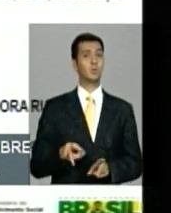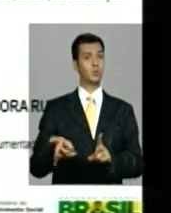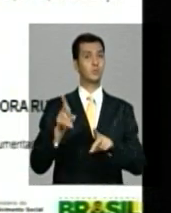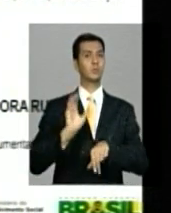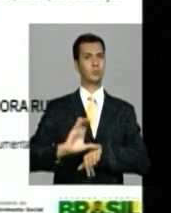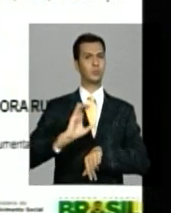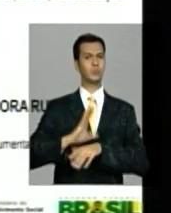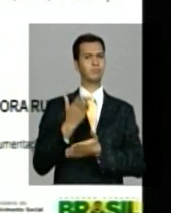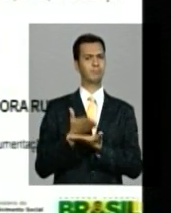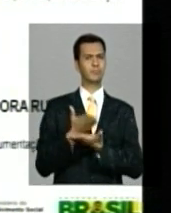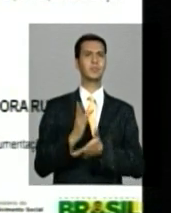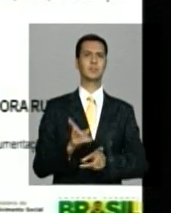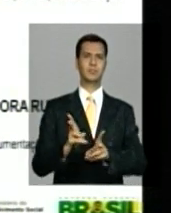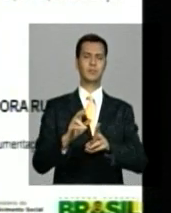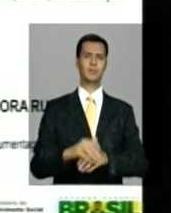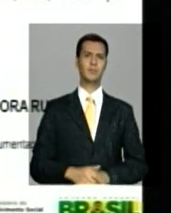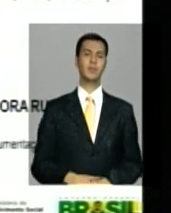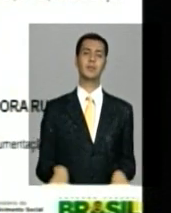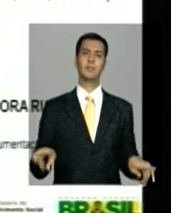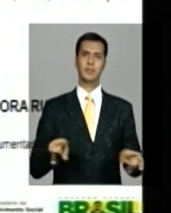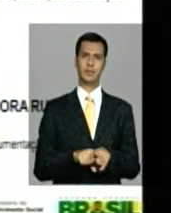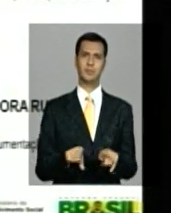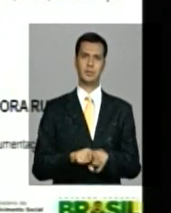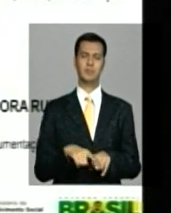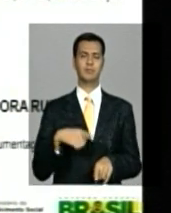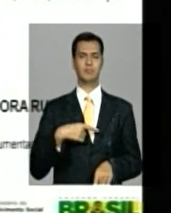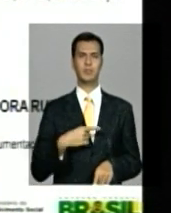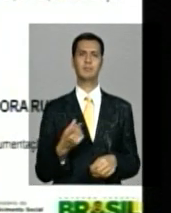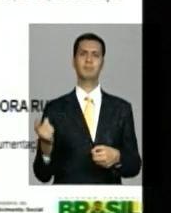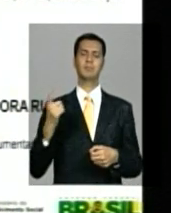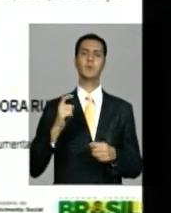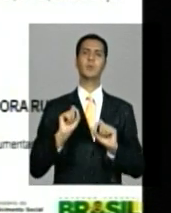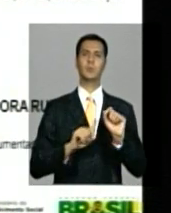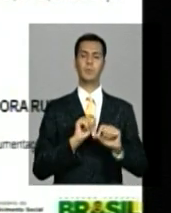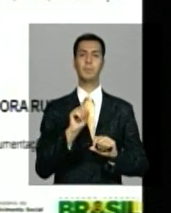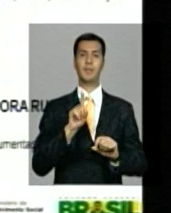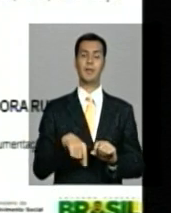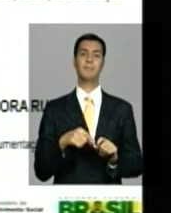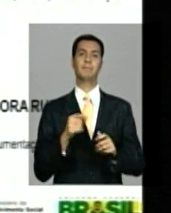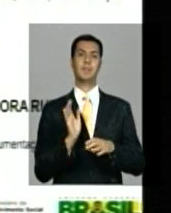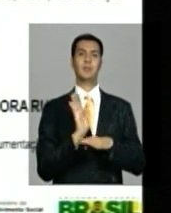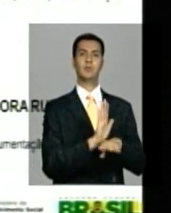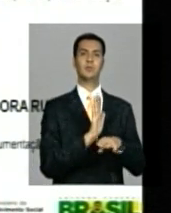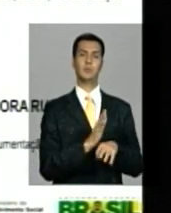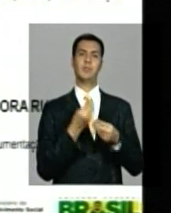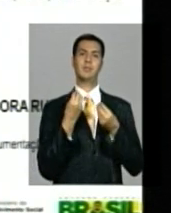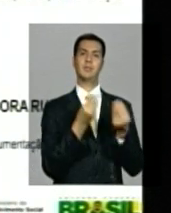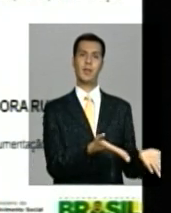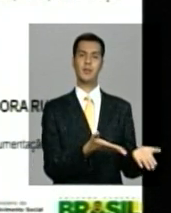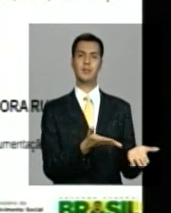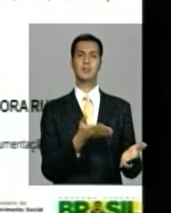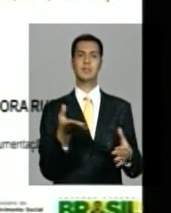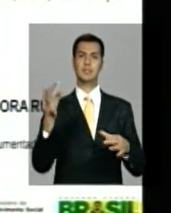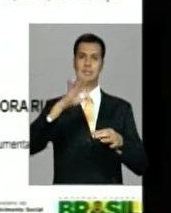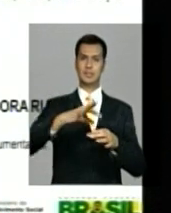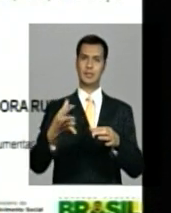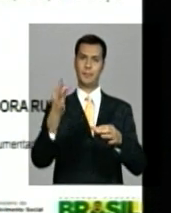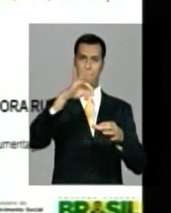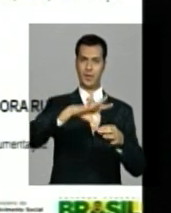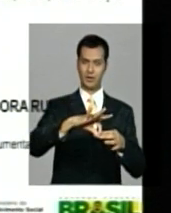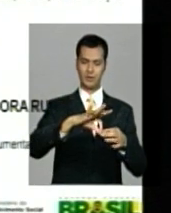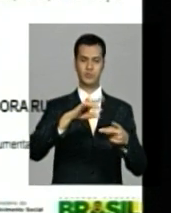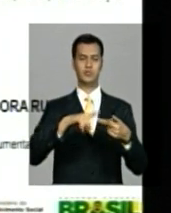da inclusão produtiva Rural a distribuição de sementes e insumos né são é através da aquisição de